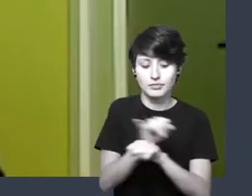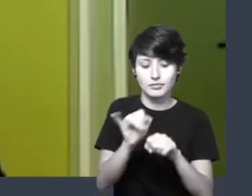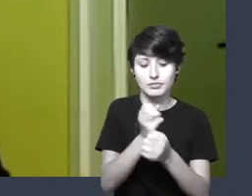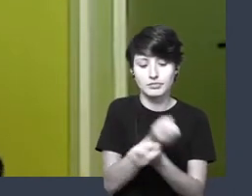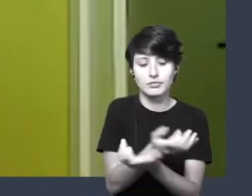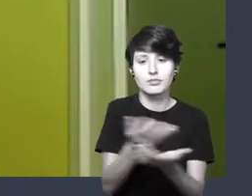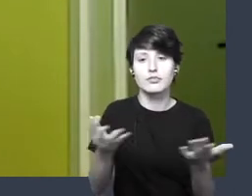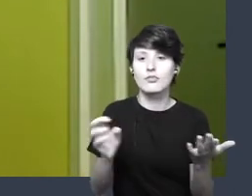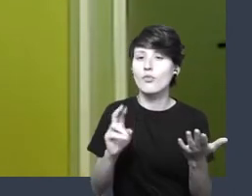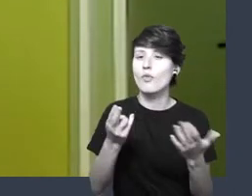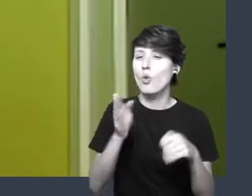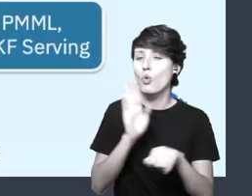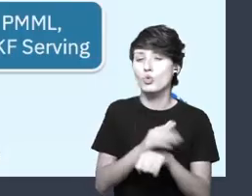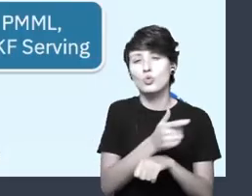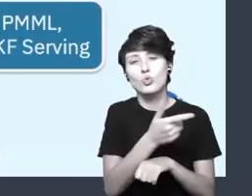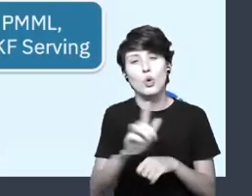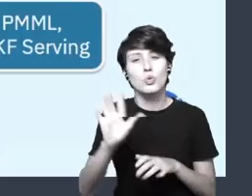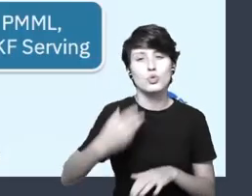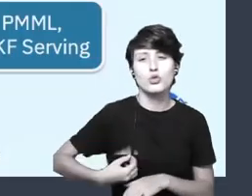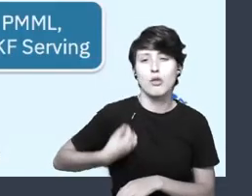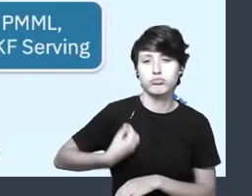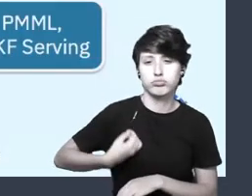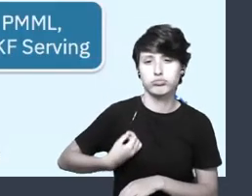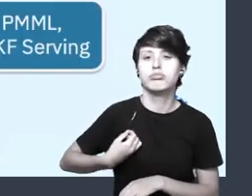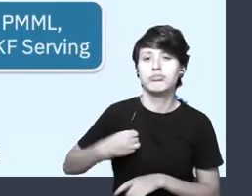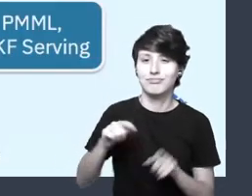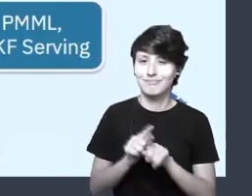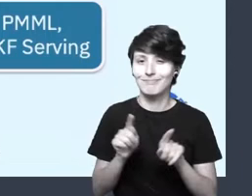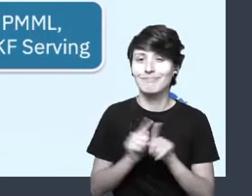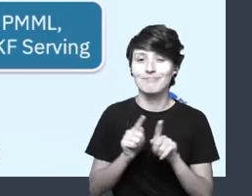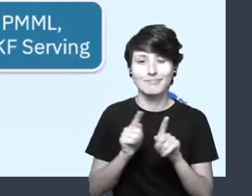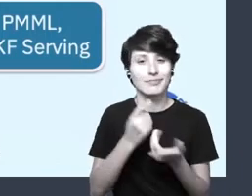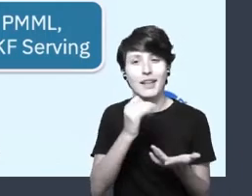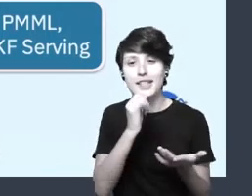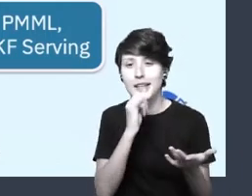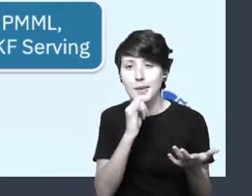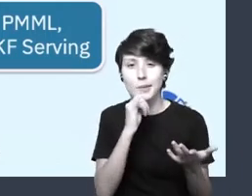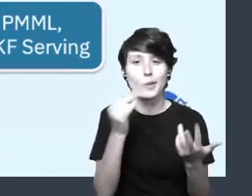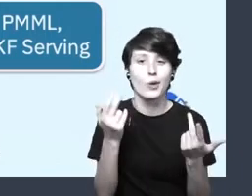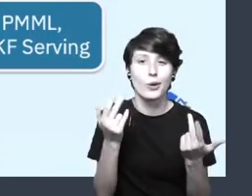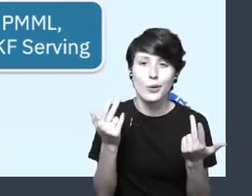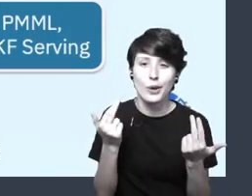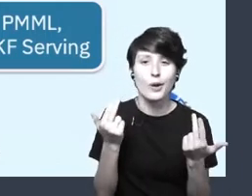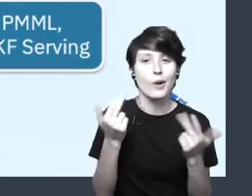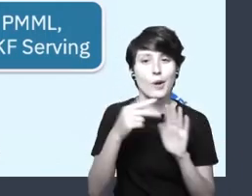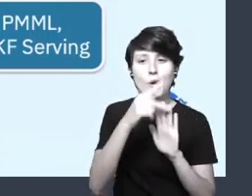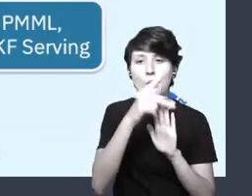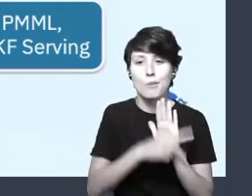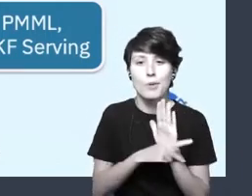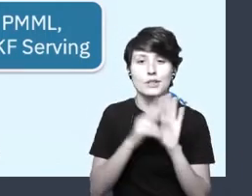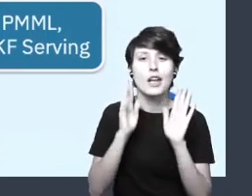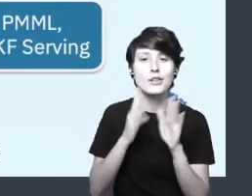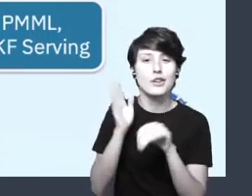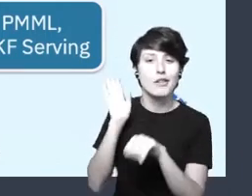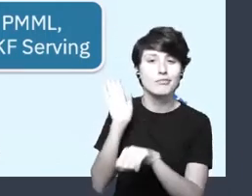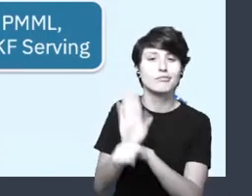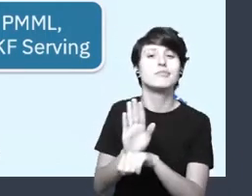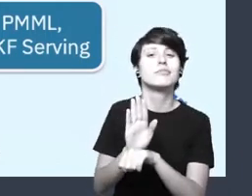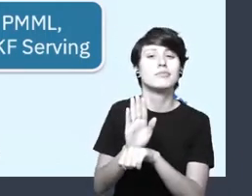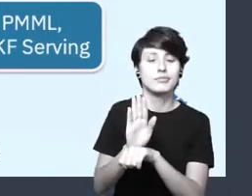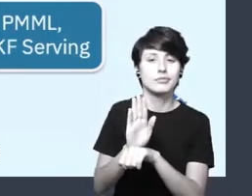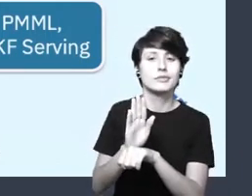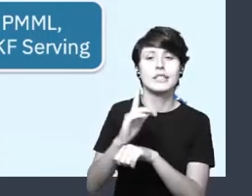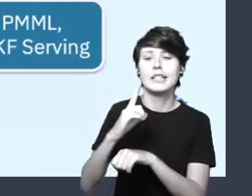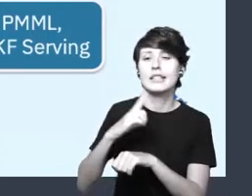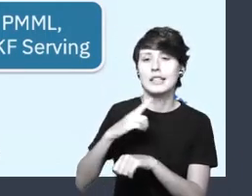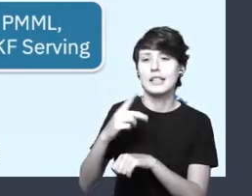para ferramentas que já estão disponíveis. Então, exemplos de projetos que a gente contribui, a gente tem Pandas, né, que